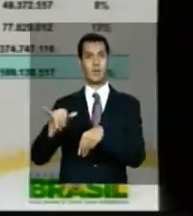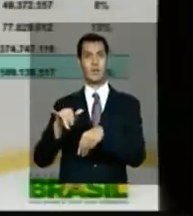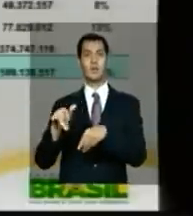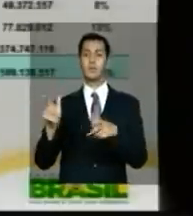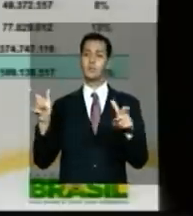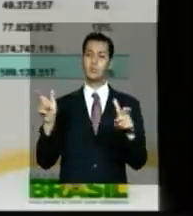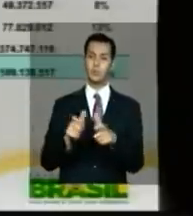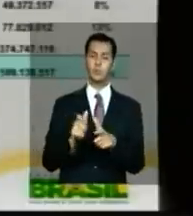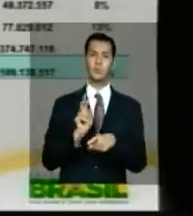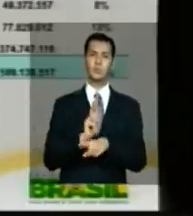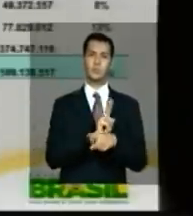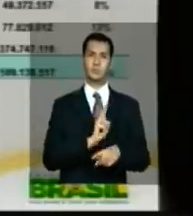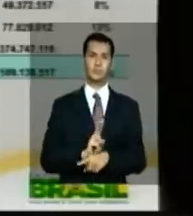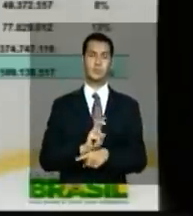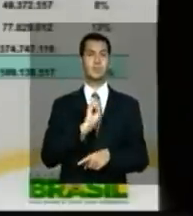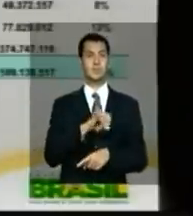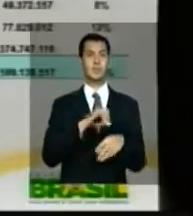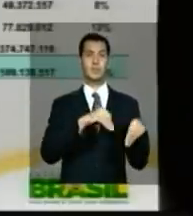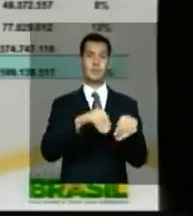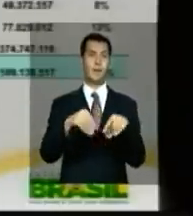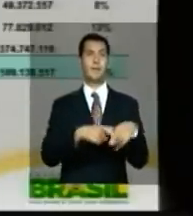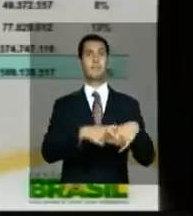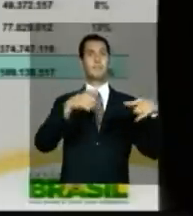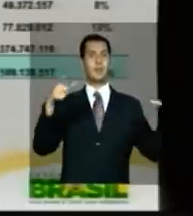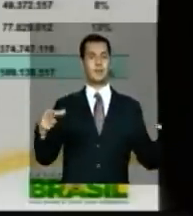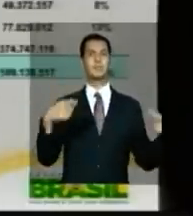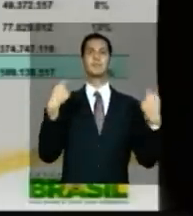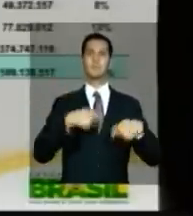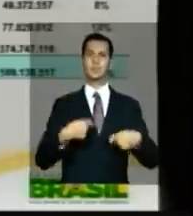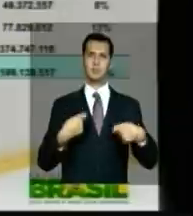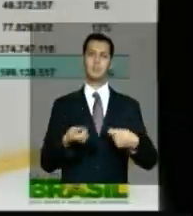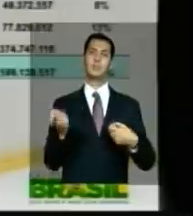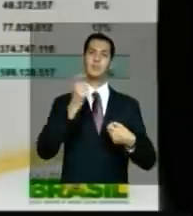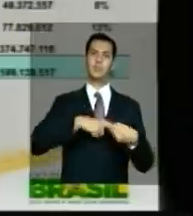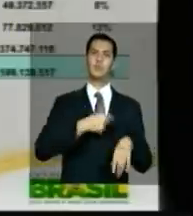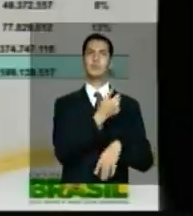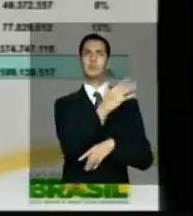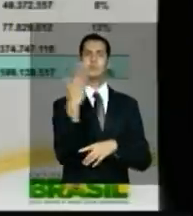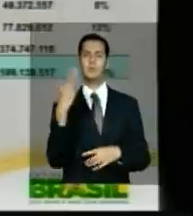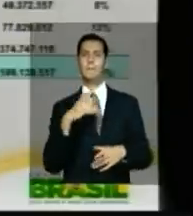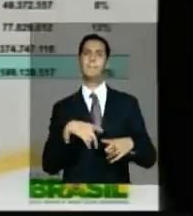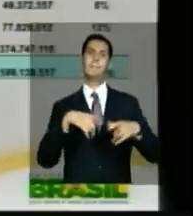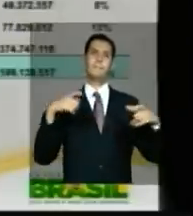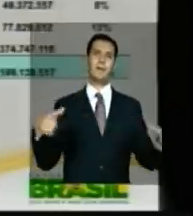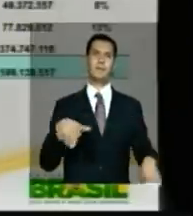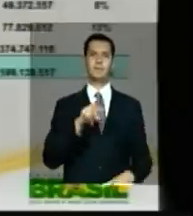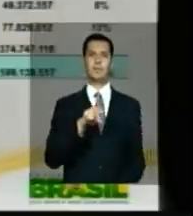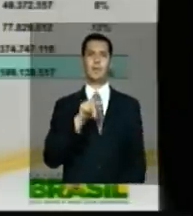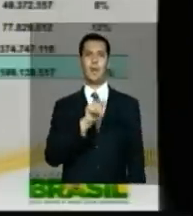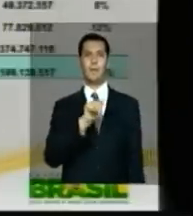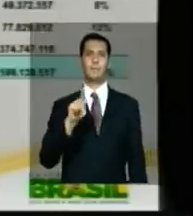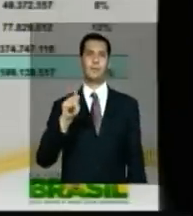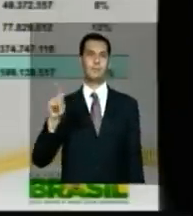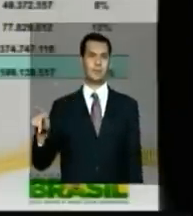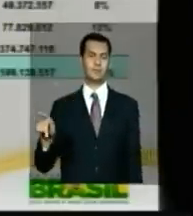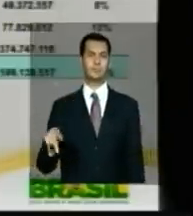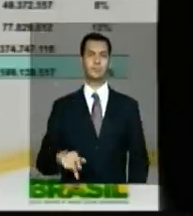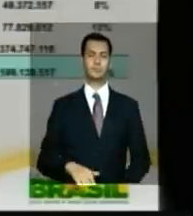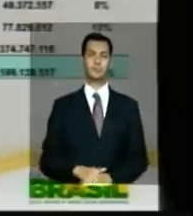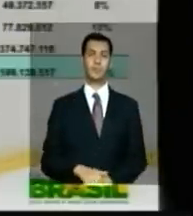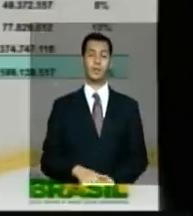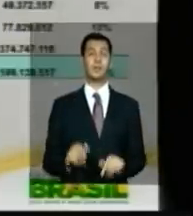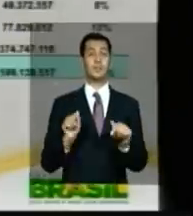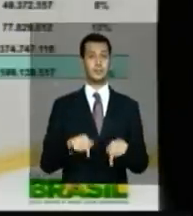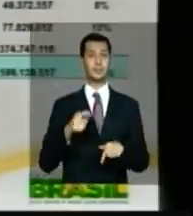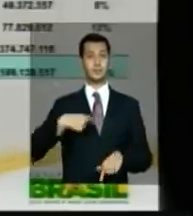ripária quem tem mais área de terra vai recompor mais a ripar então nós estamos aqui